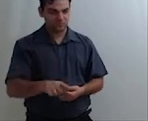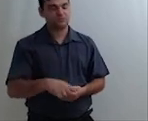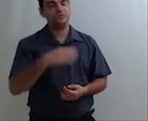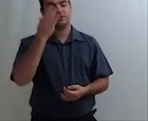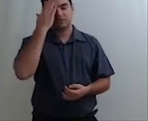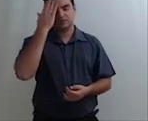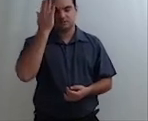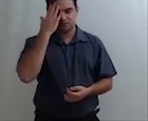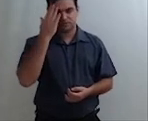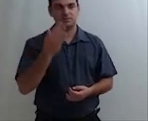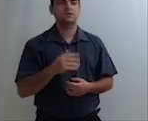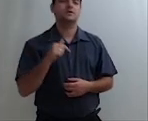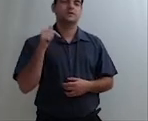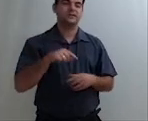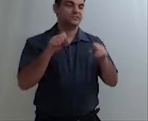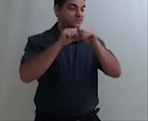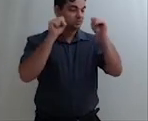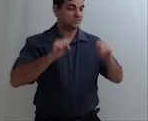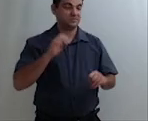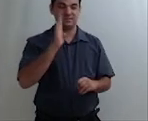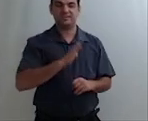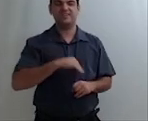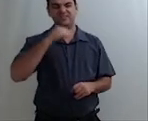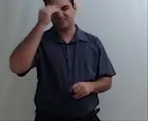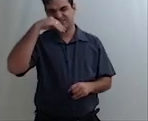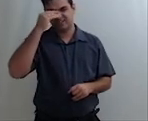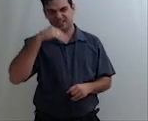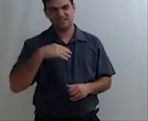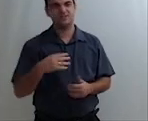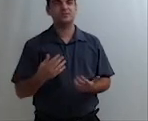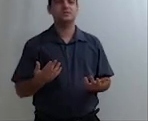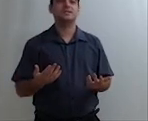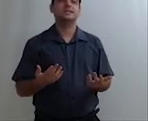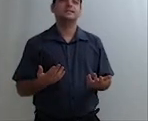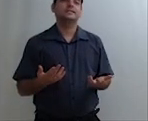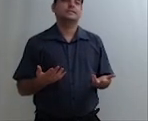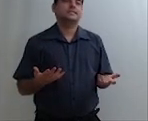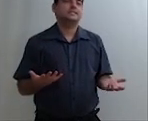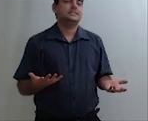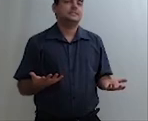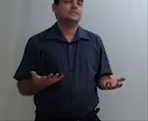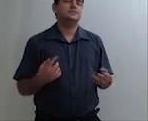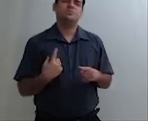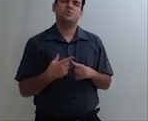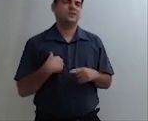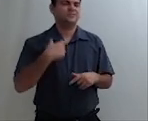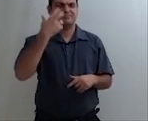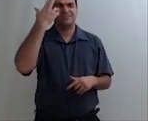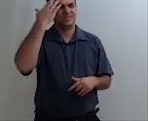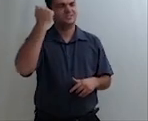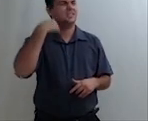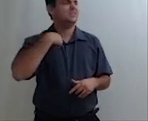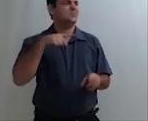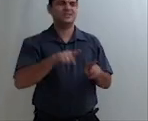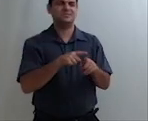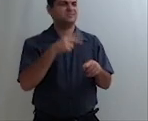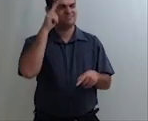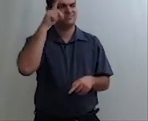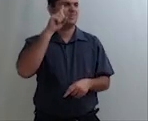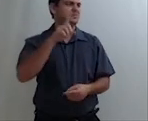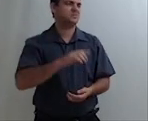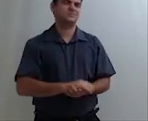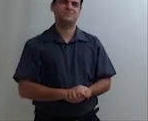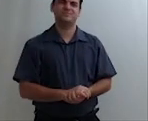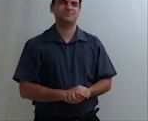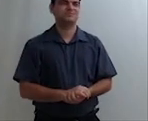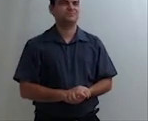precariedade do do reconhecimento da identificação e pela minha própria deficiência e já como magistrado no interior já protagonizei um